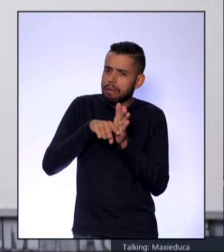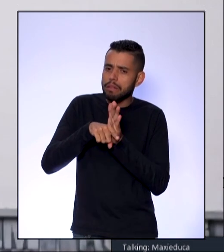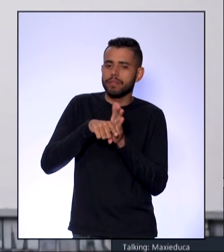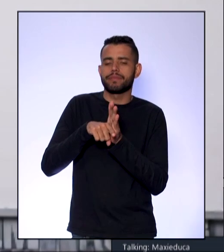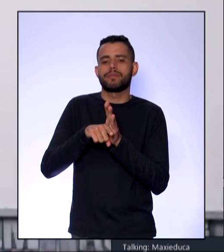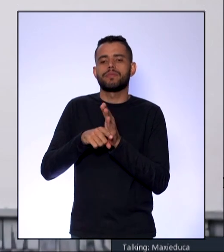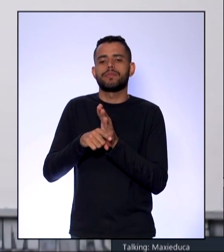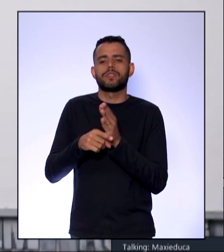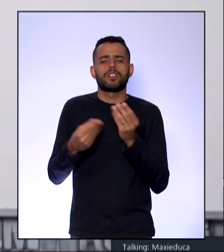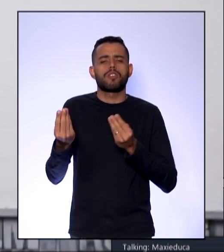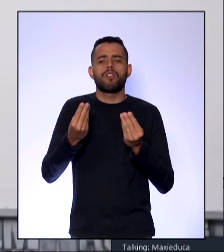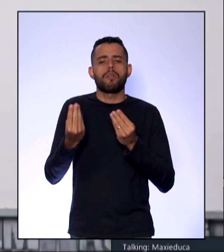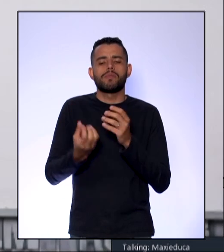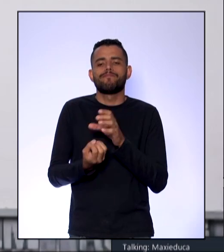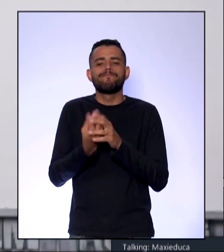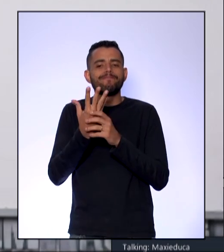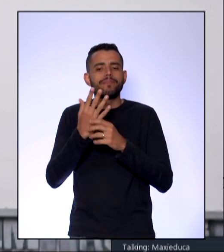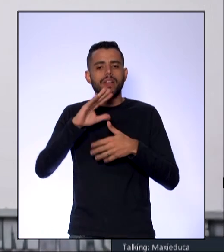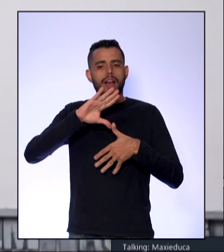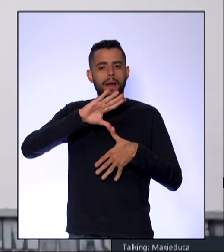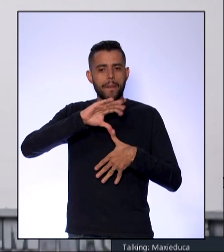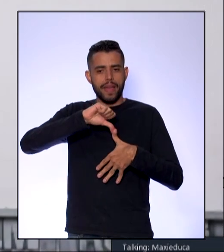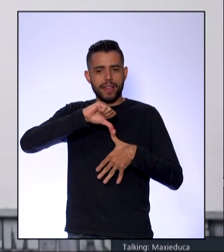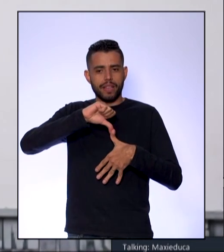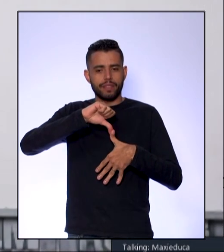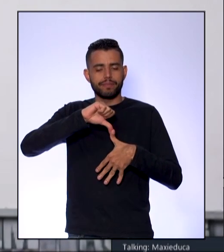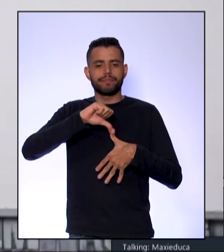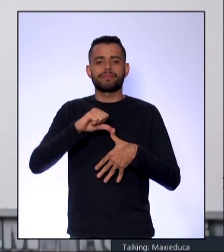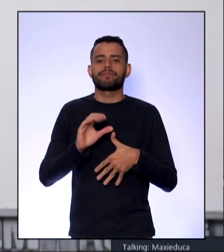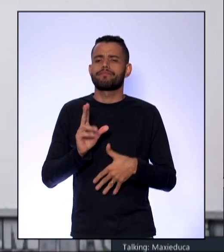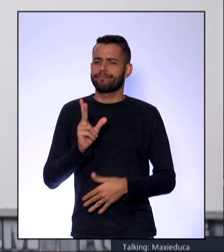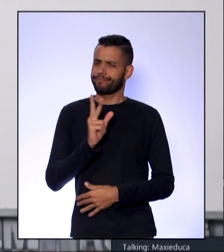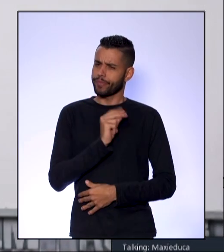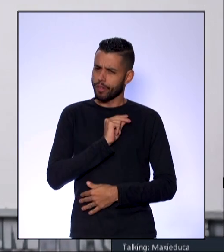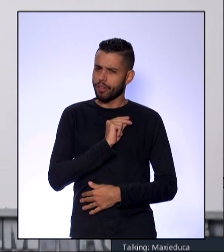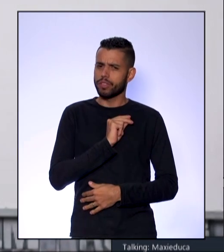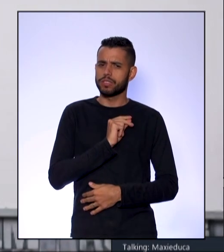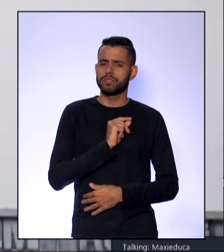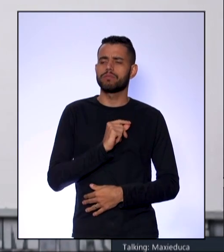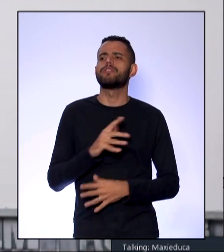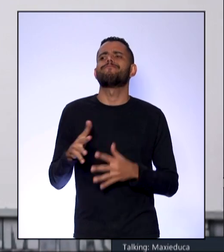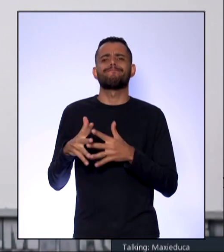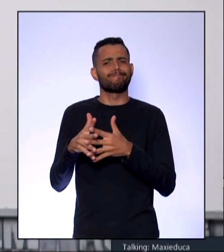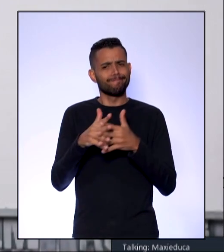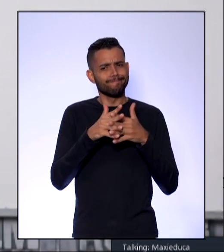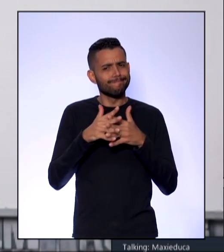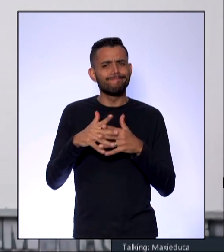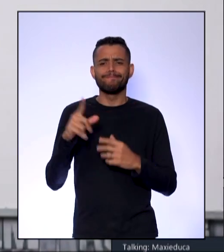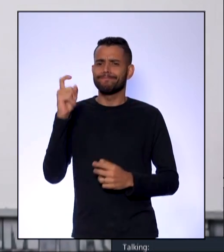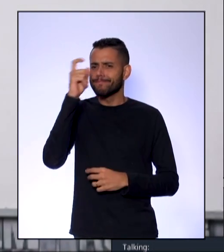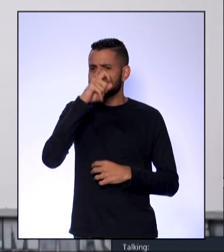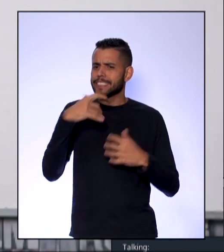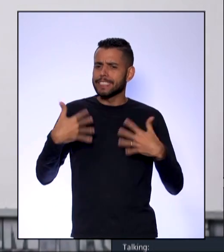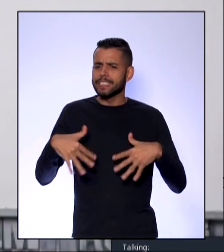da América. Caraca, professor, então o negócio é complexo. É